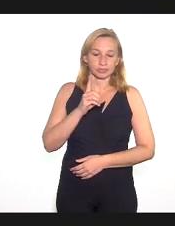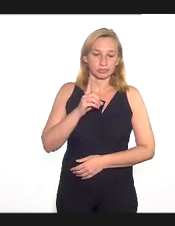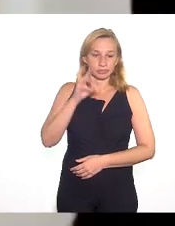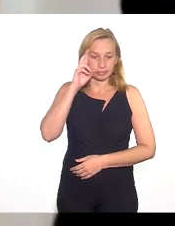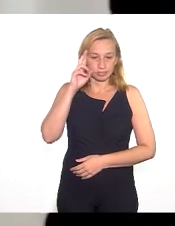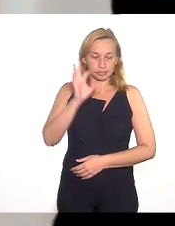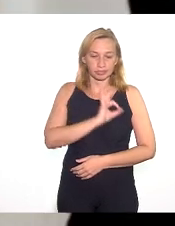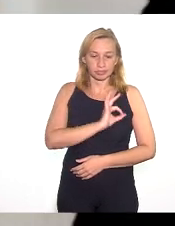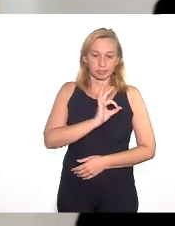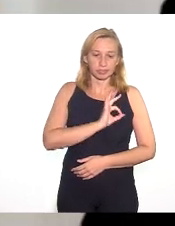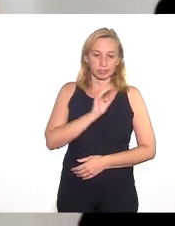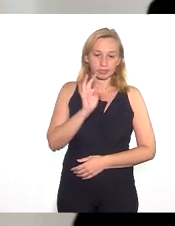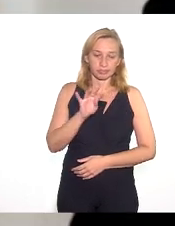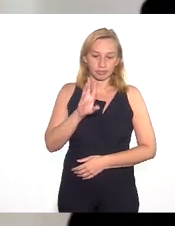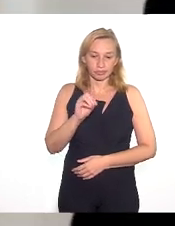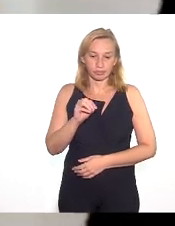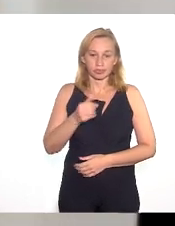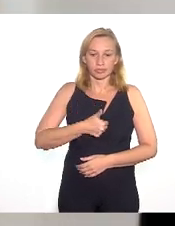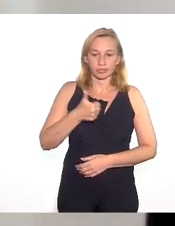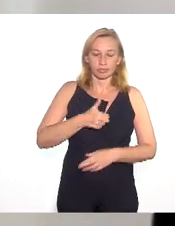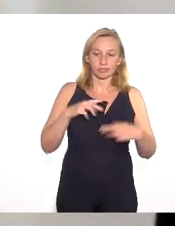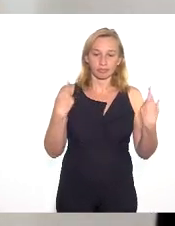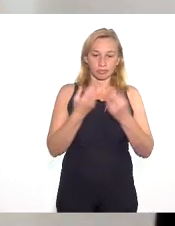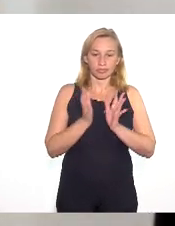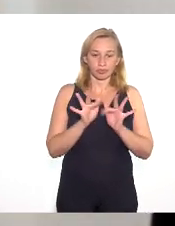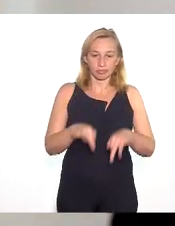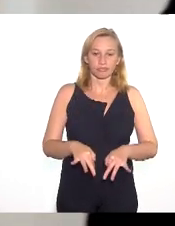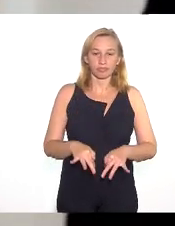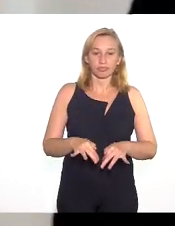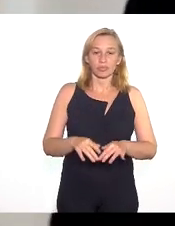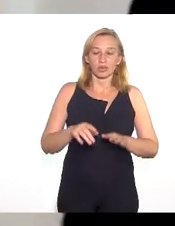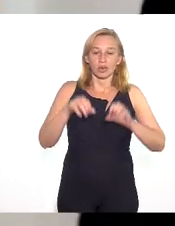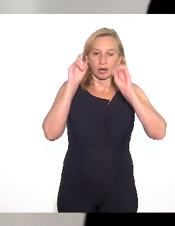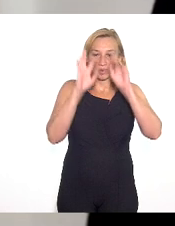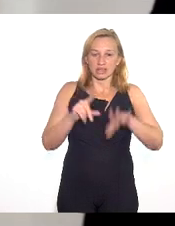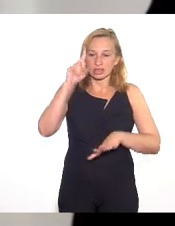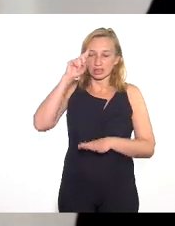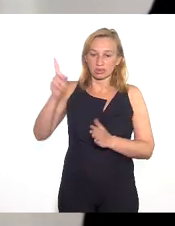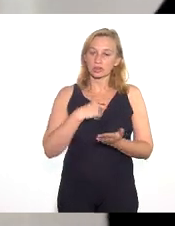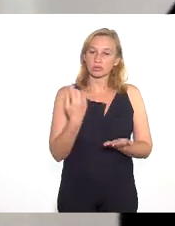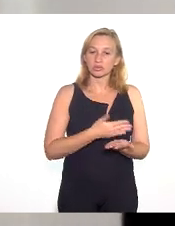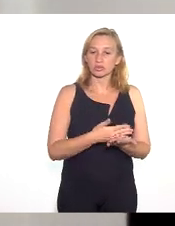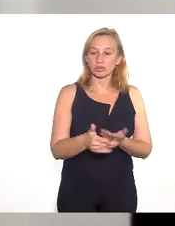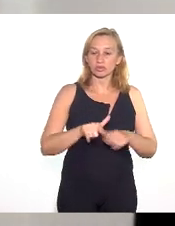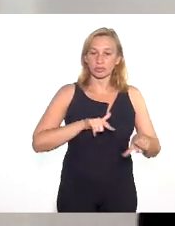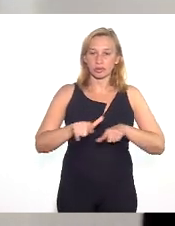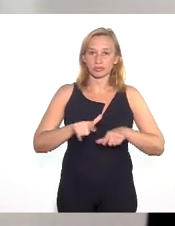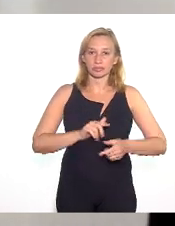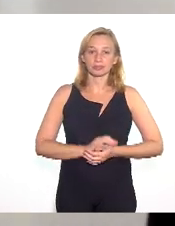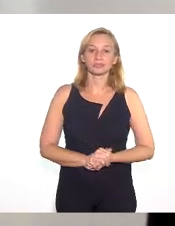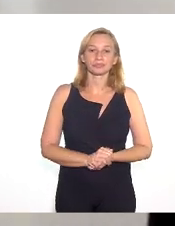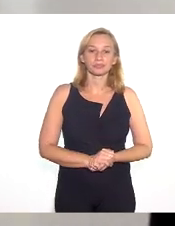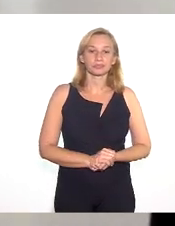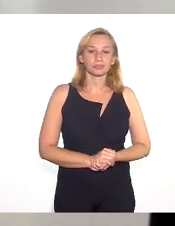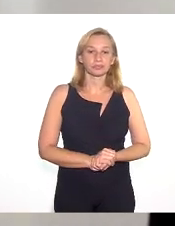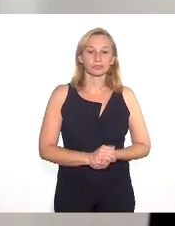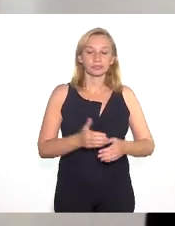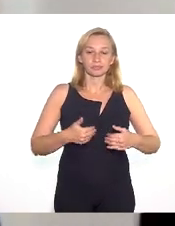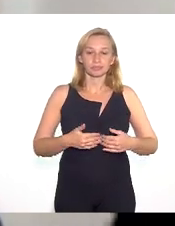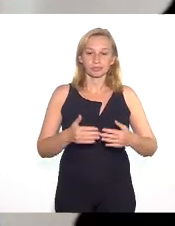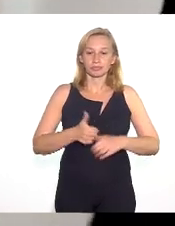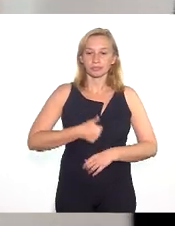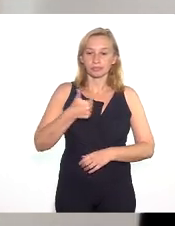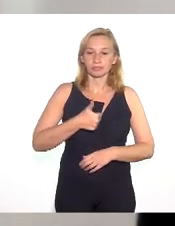também. Então está encerrada a primeira sessão. Havendo número legal sobre a proteção de Deus, iniciamos os nossos trabalhos. Está aberta a